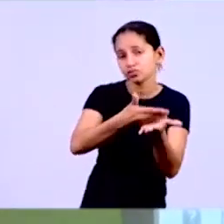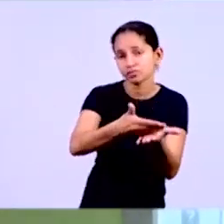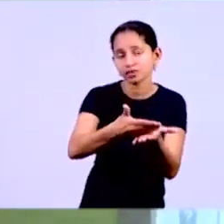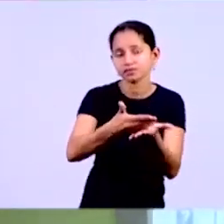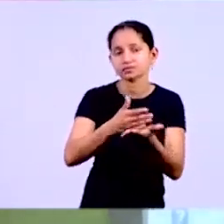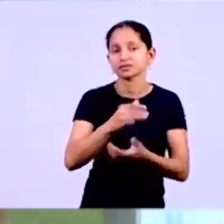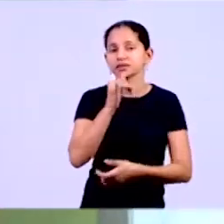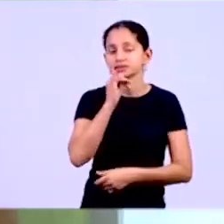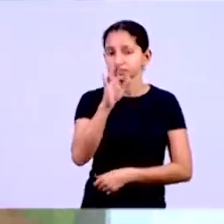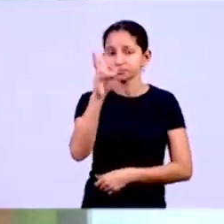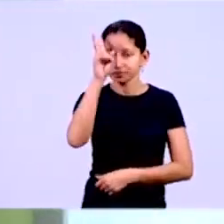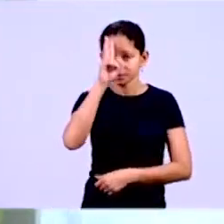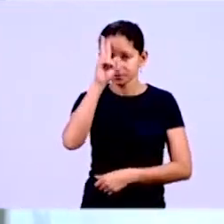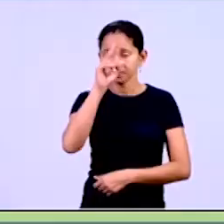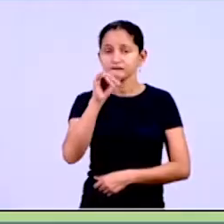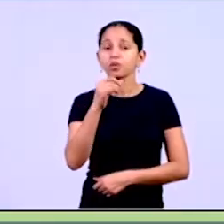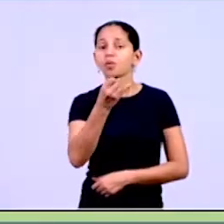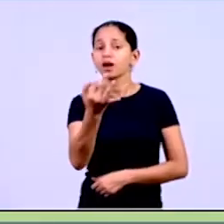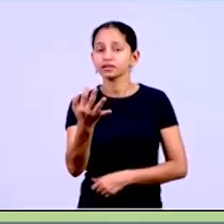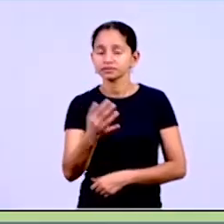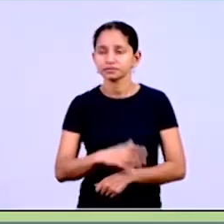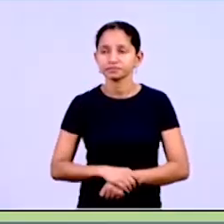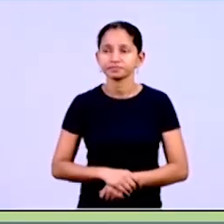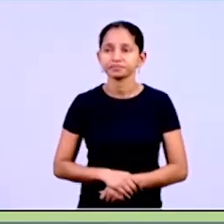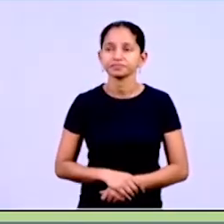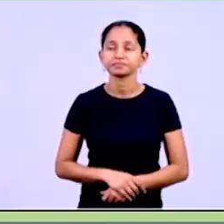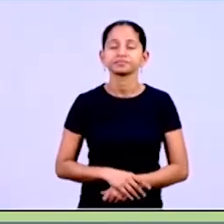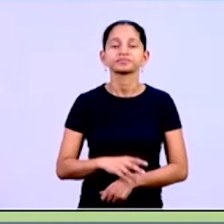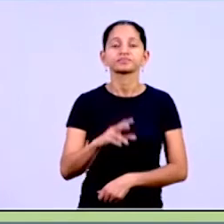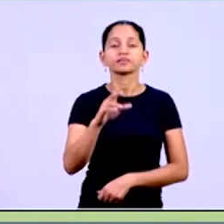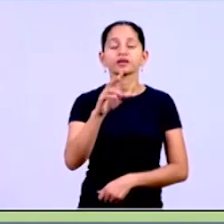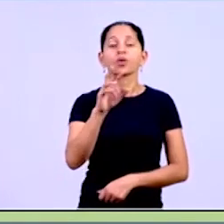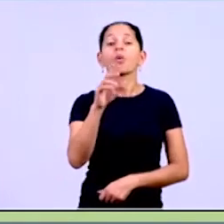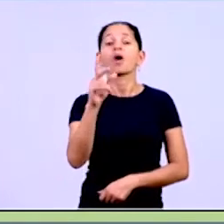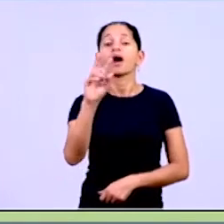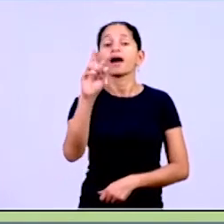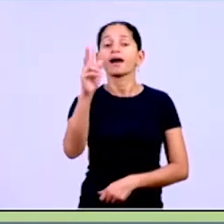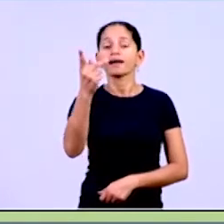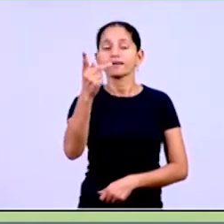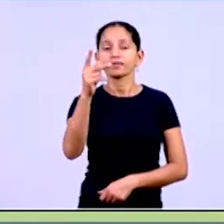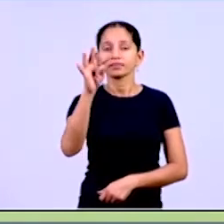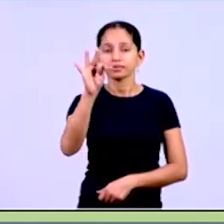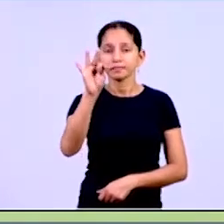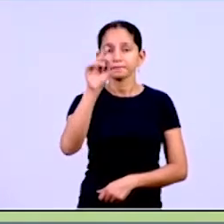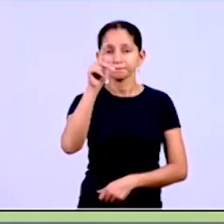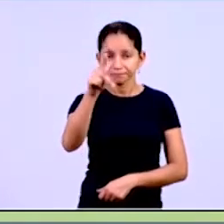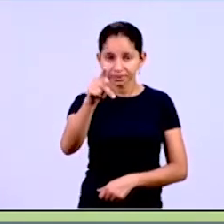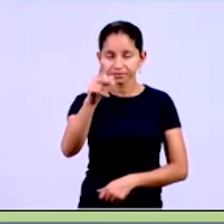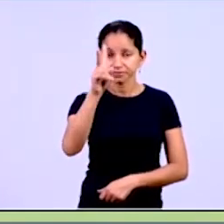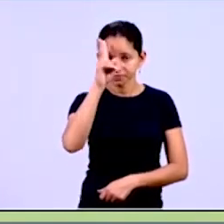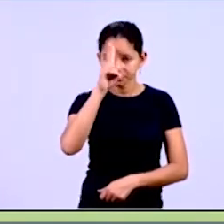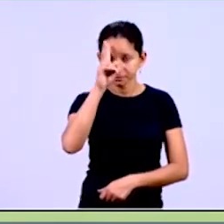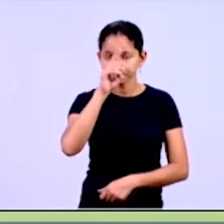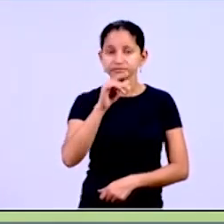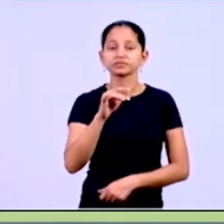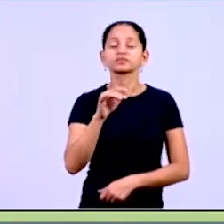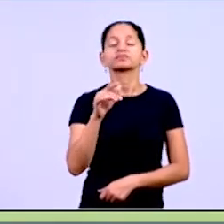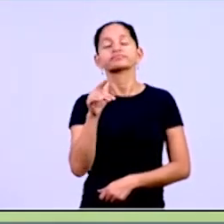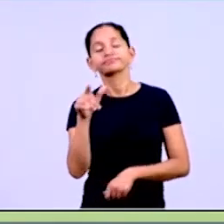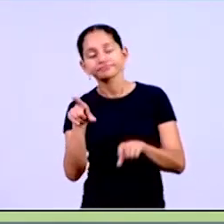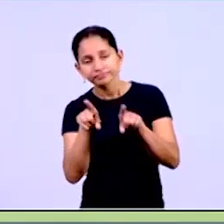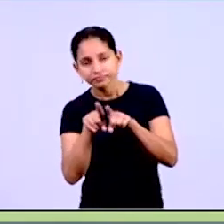dia. Vamos lembrar quais são eles? O HTTP, onde a gente navega na web, o FTP,